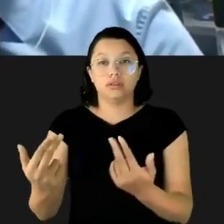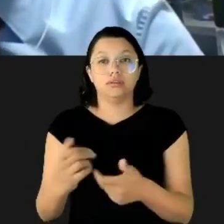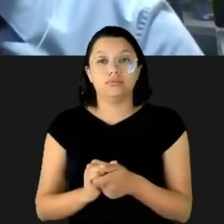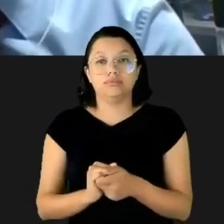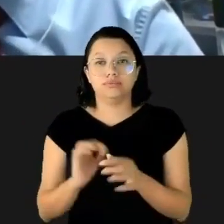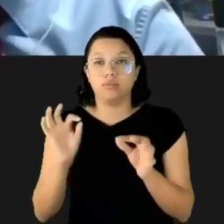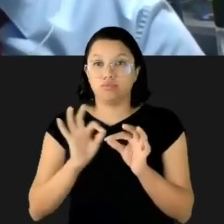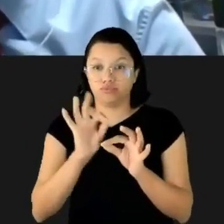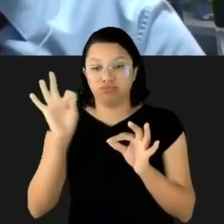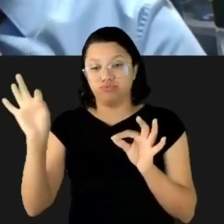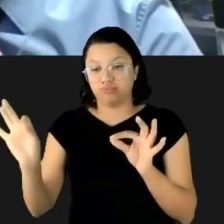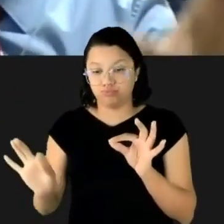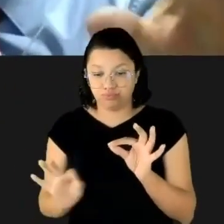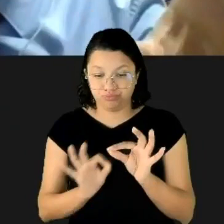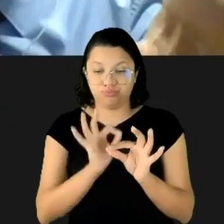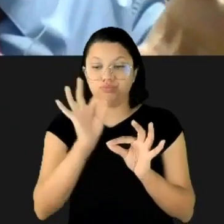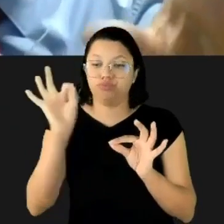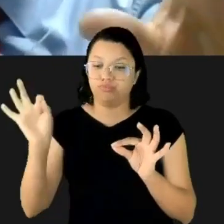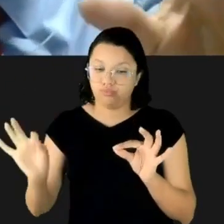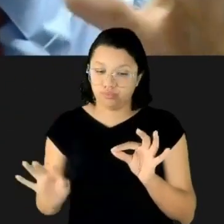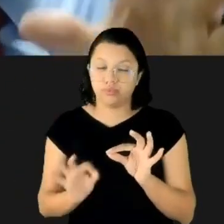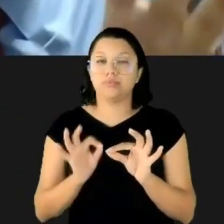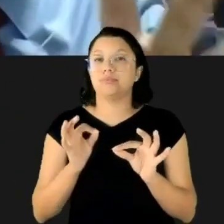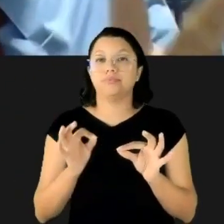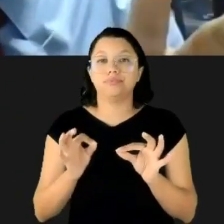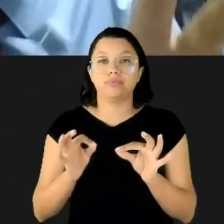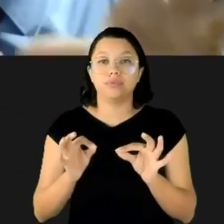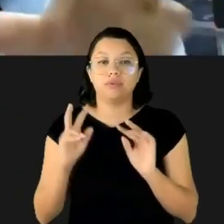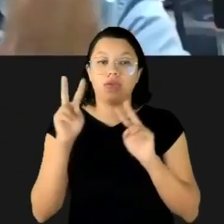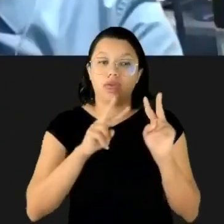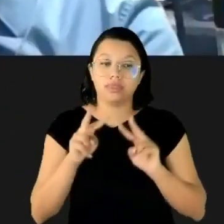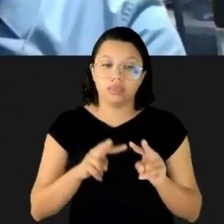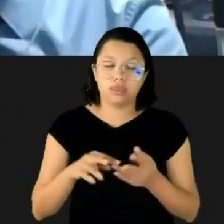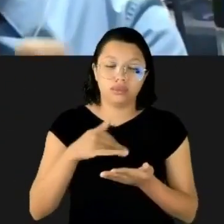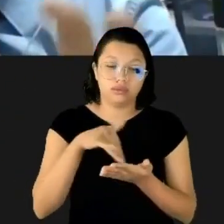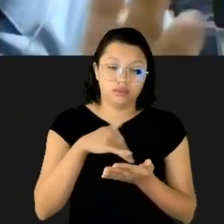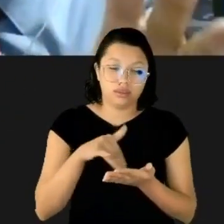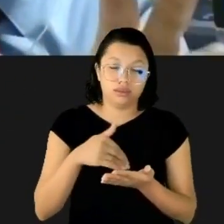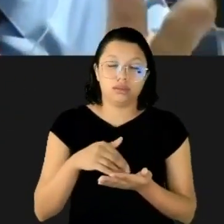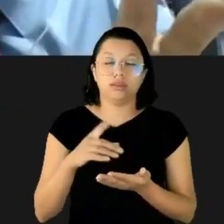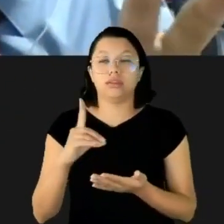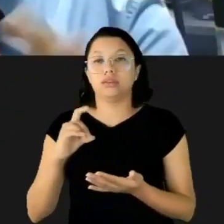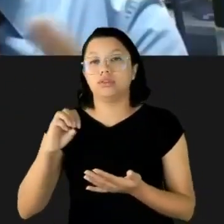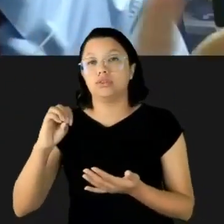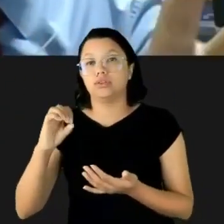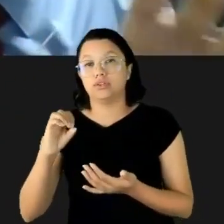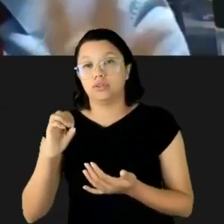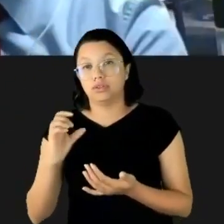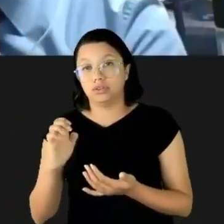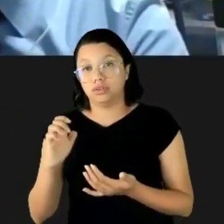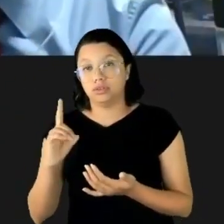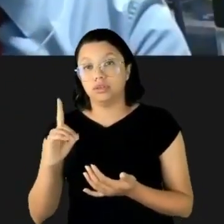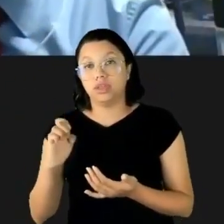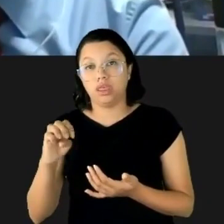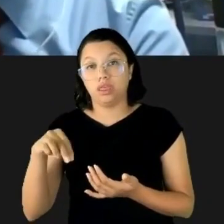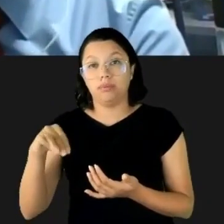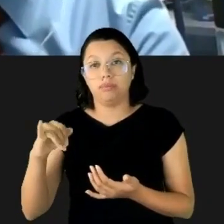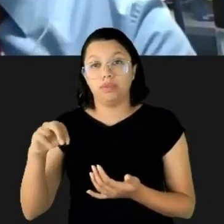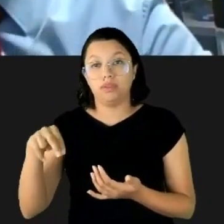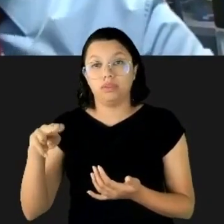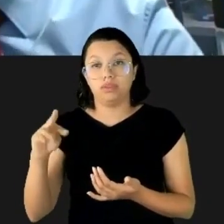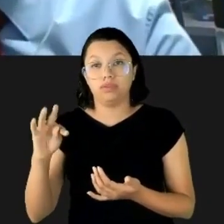cíclica de passar pela análise de secretaria de minutar de cumprimento da